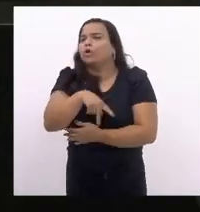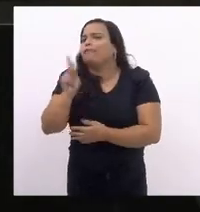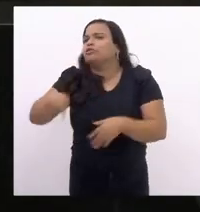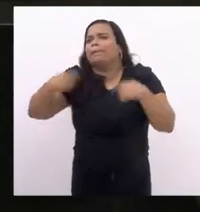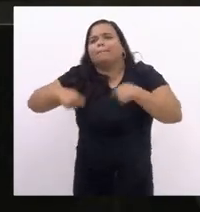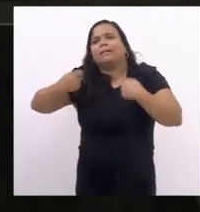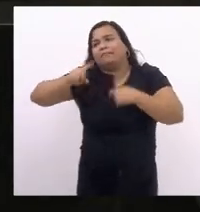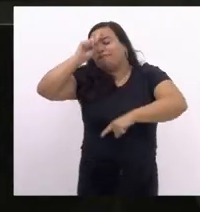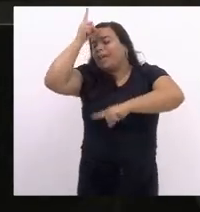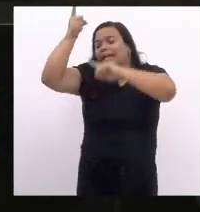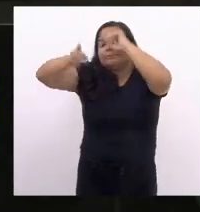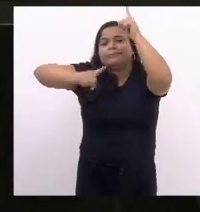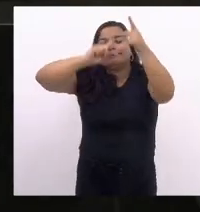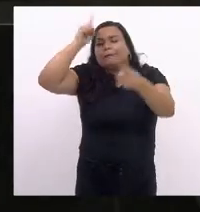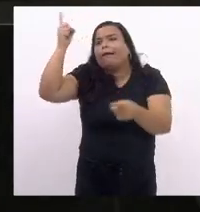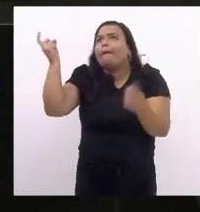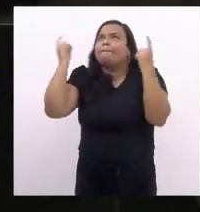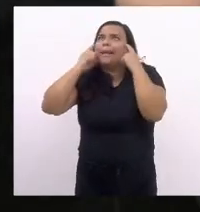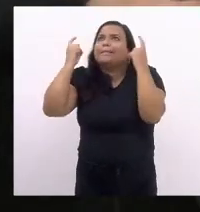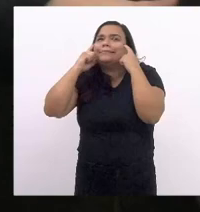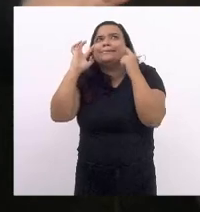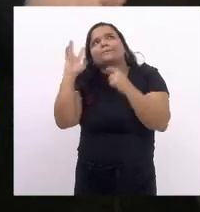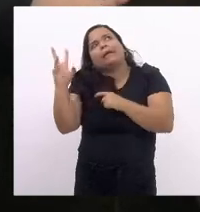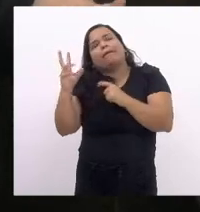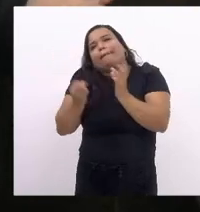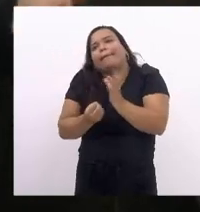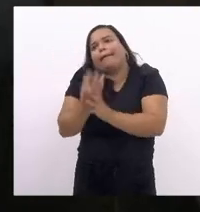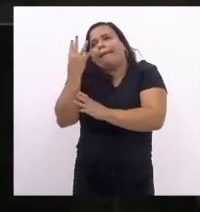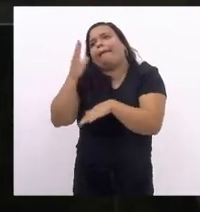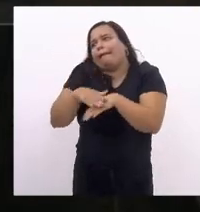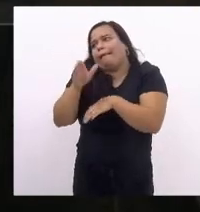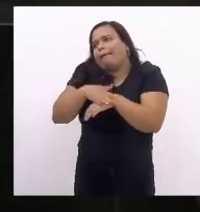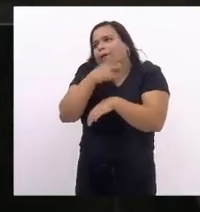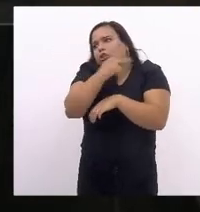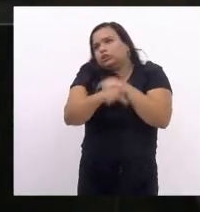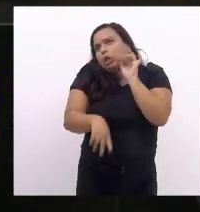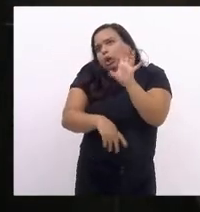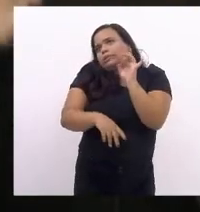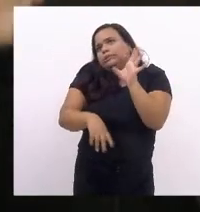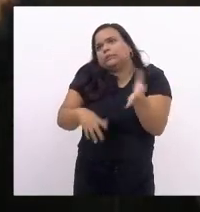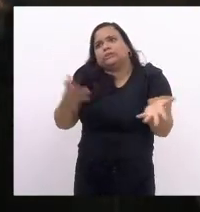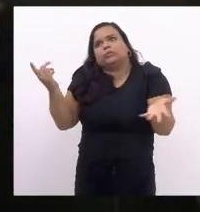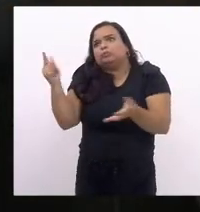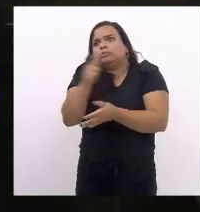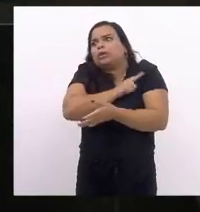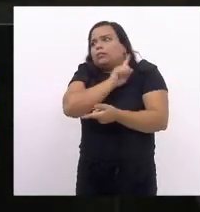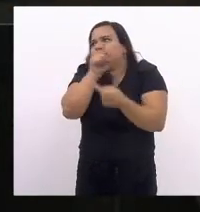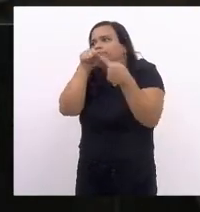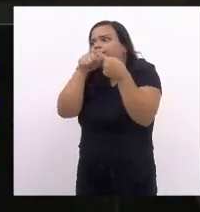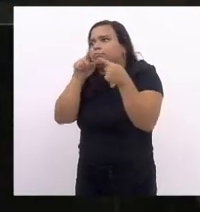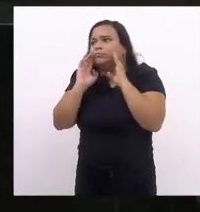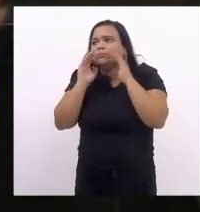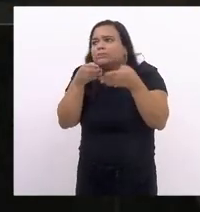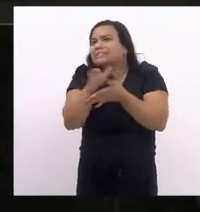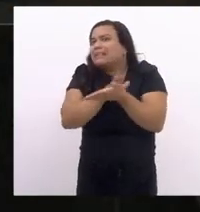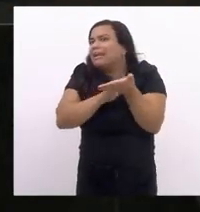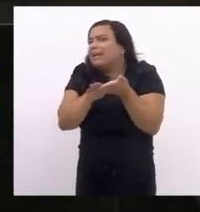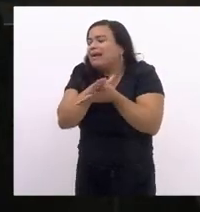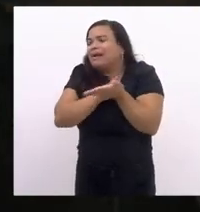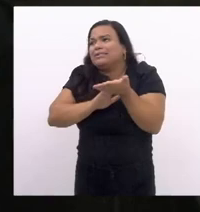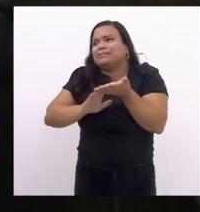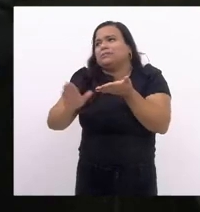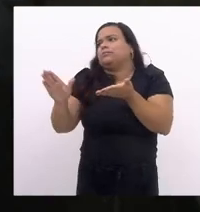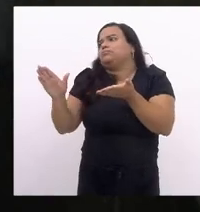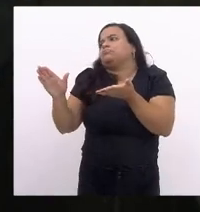fazer, têm que adivinhar, têm que criar por sua conta, sem nenhuma diretriz, sem nenhum